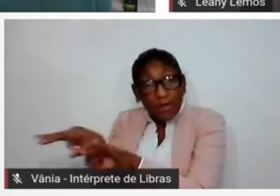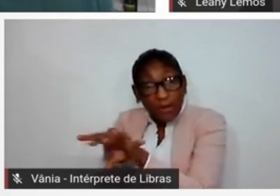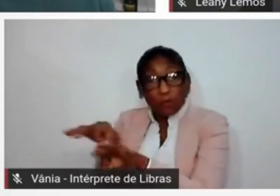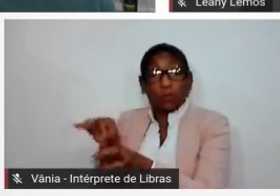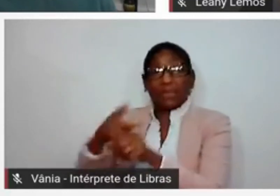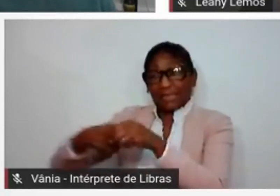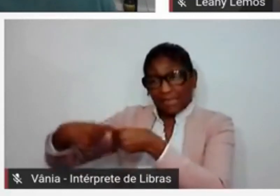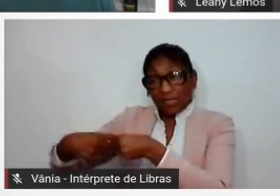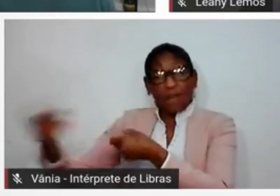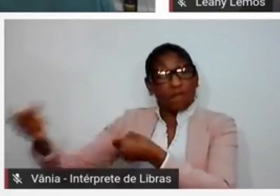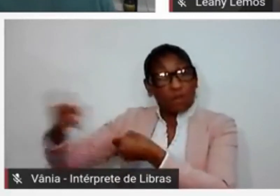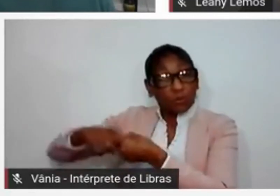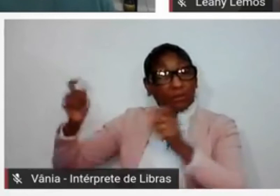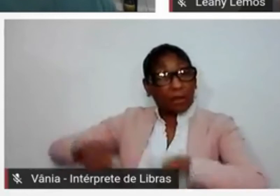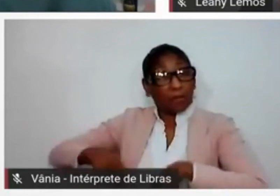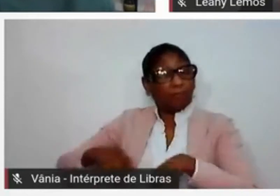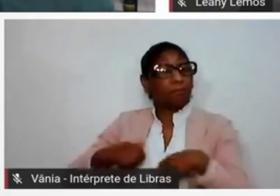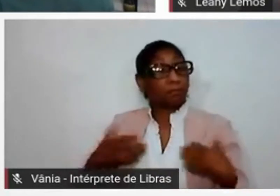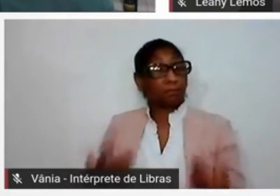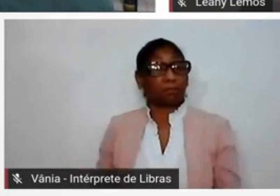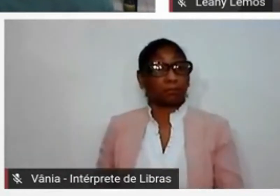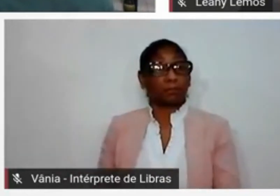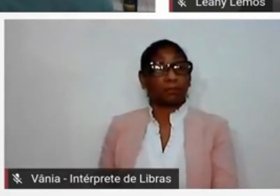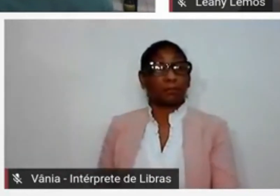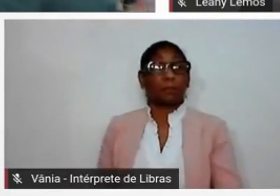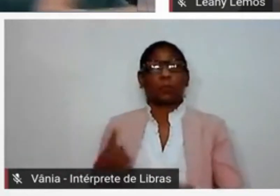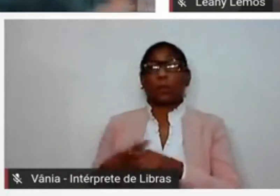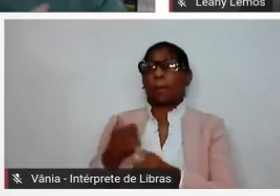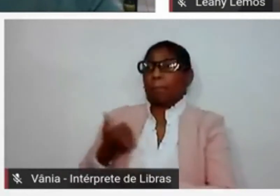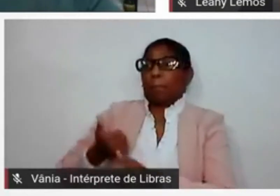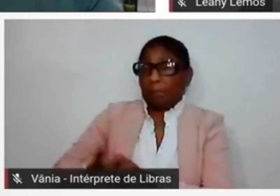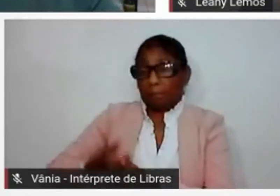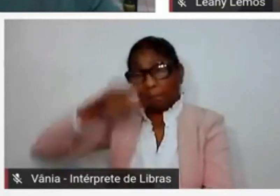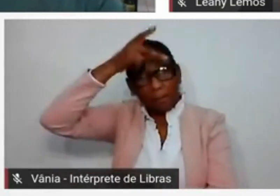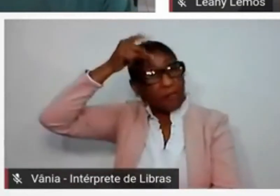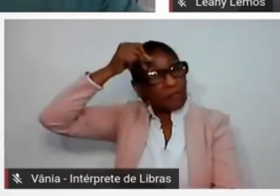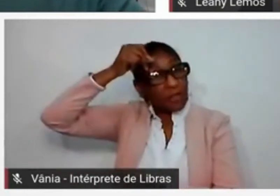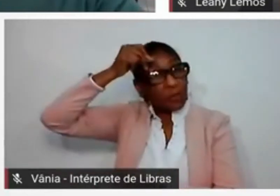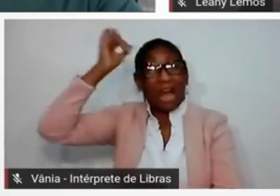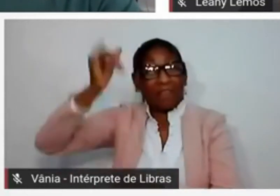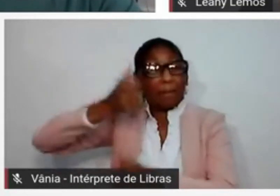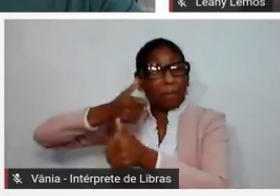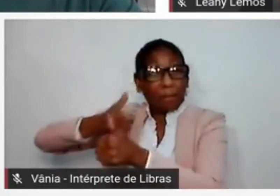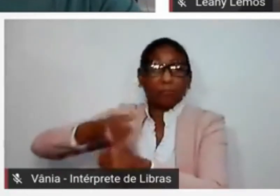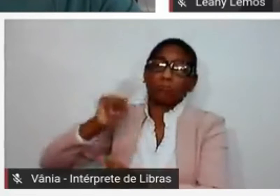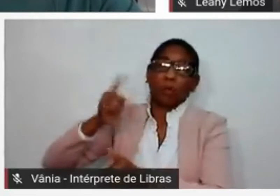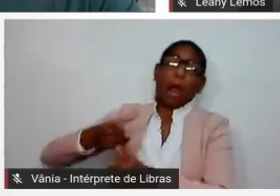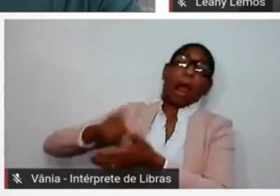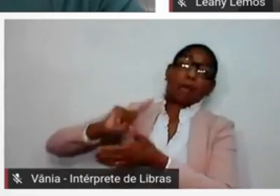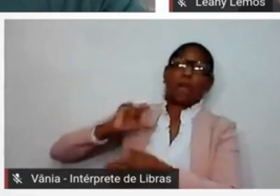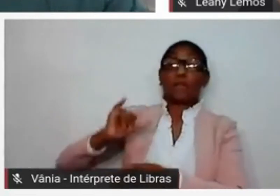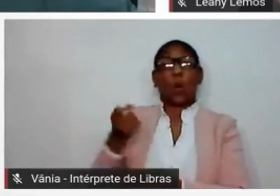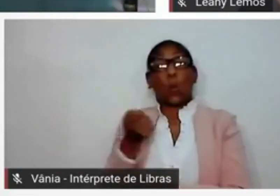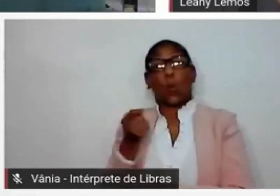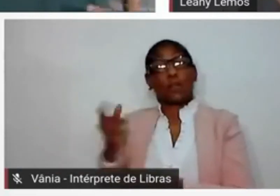caso de um retorno, porque nós não podemos avisar os prefeitos numa semana de que na semana seguinte haveria retorno.